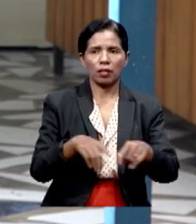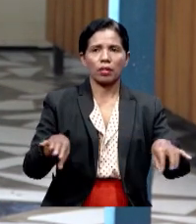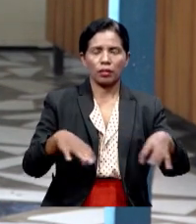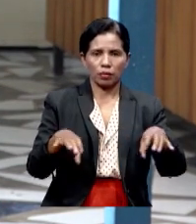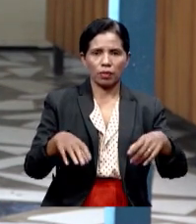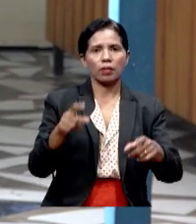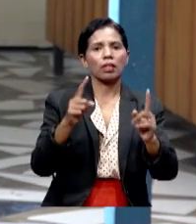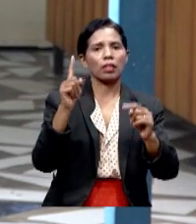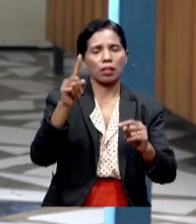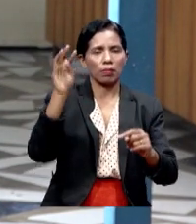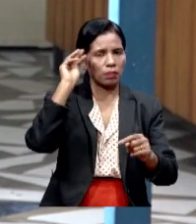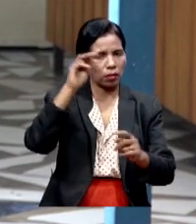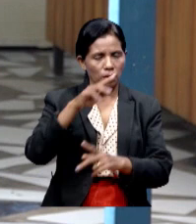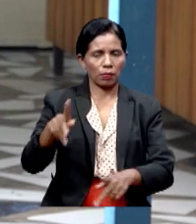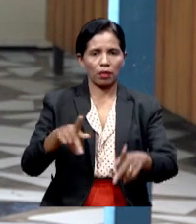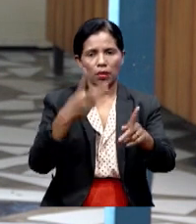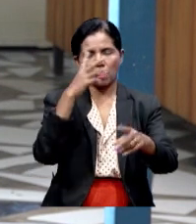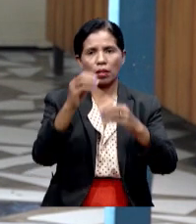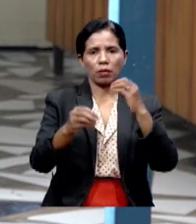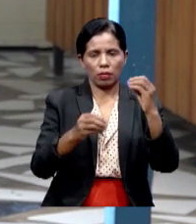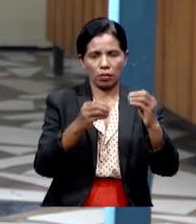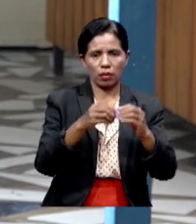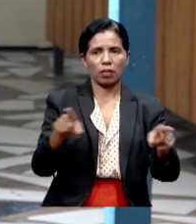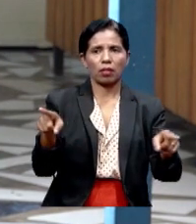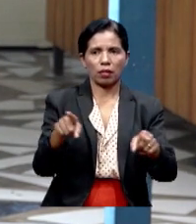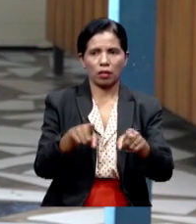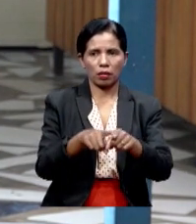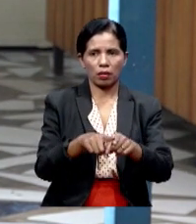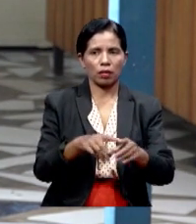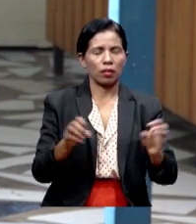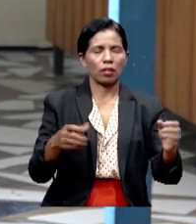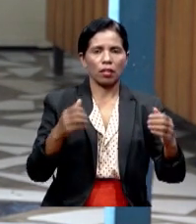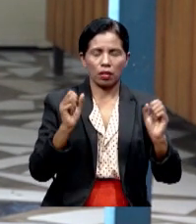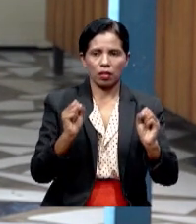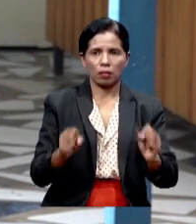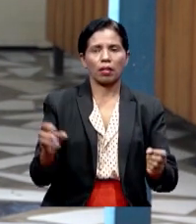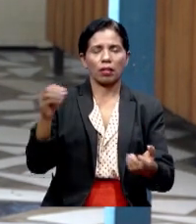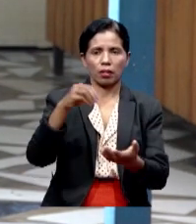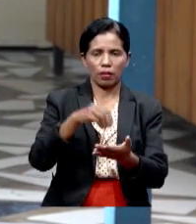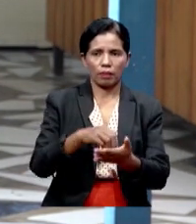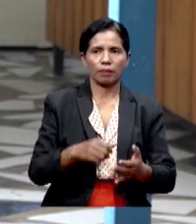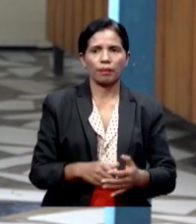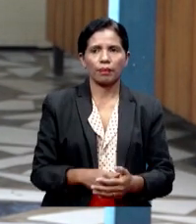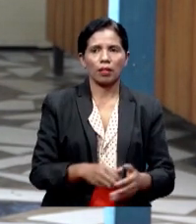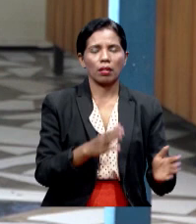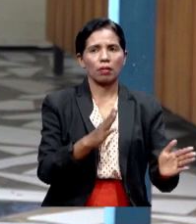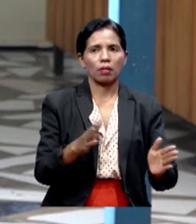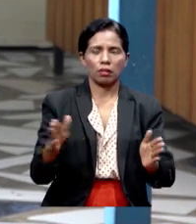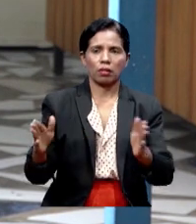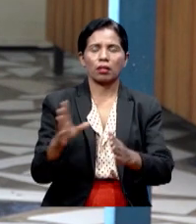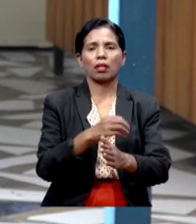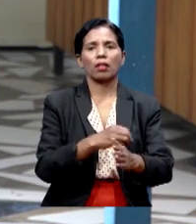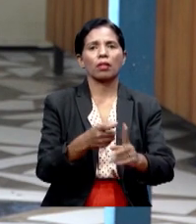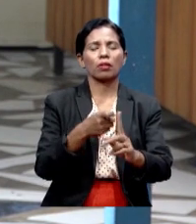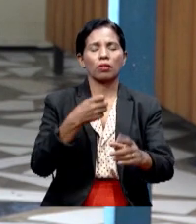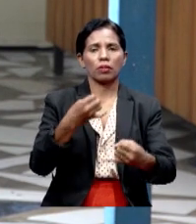ba Ministério Público to descobre a verdade antes sai a acusação. Se lá mas é possível de atar aqui. Processo primeiro interrogatório né, preside